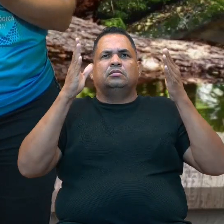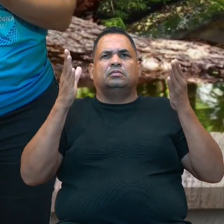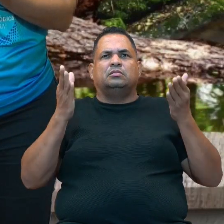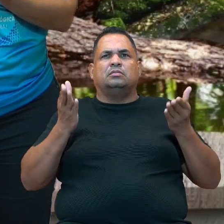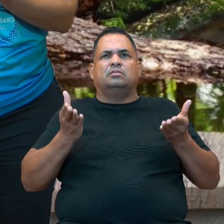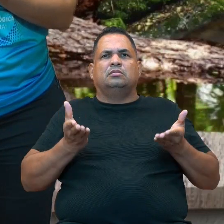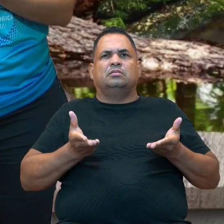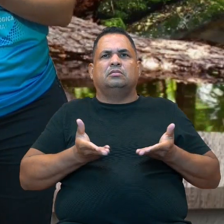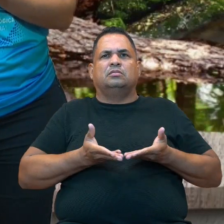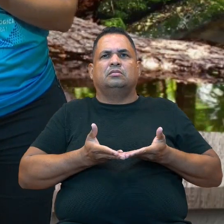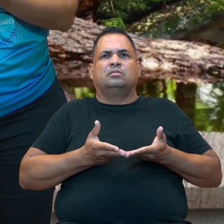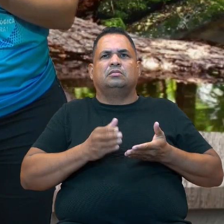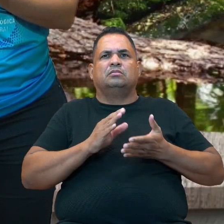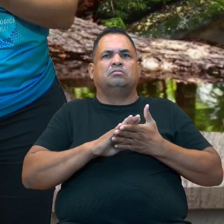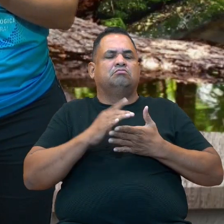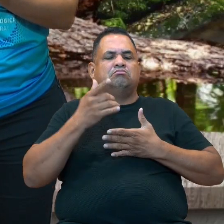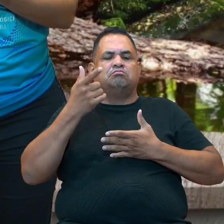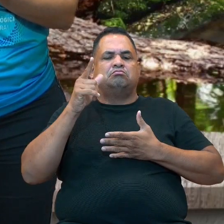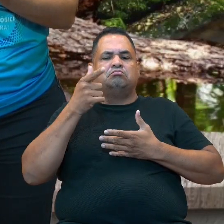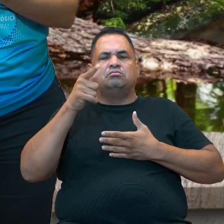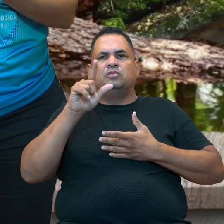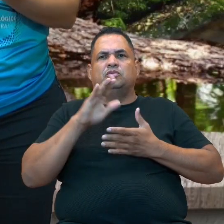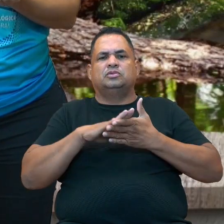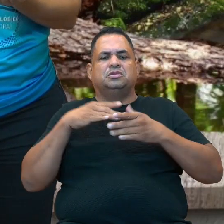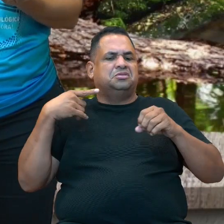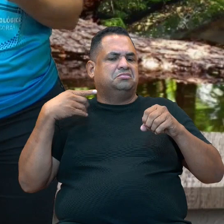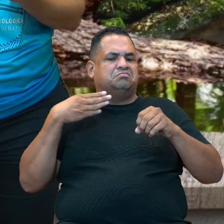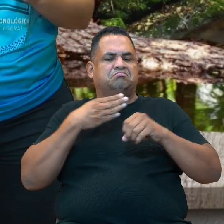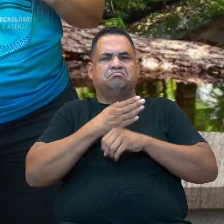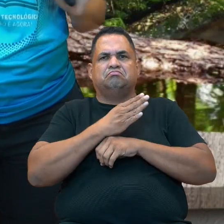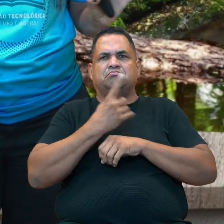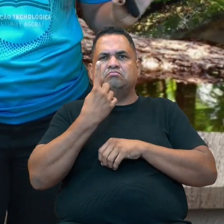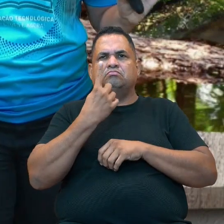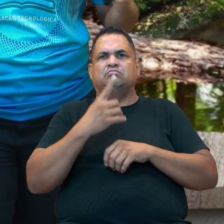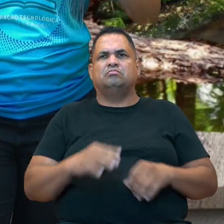nesse ovócito e nenhum outro espermatozoide entra, tá bom? Só